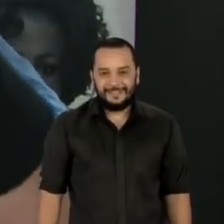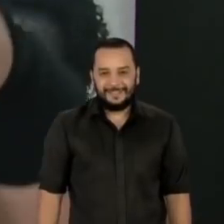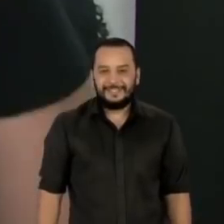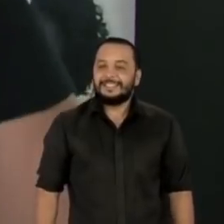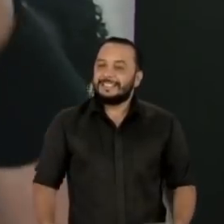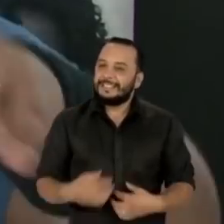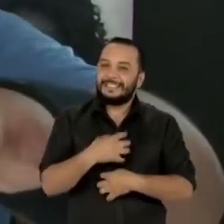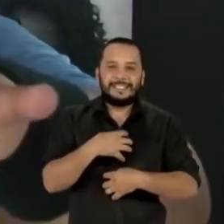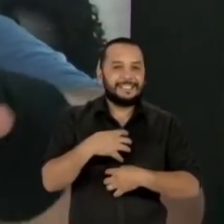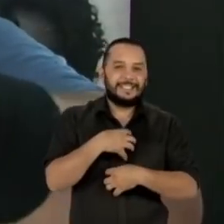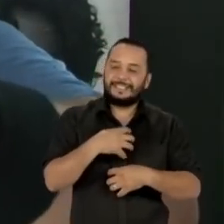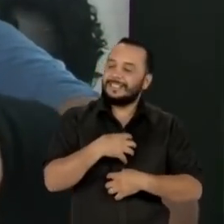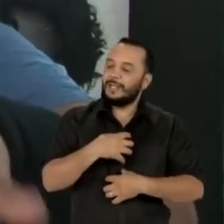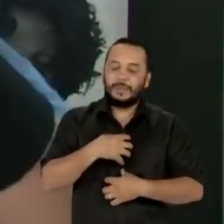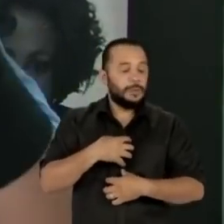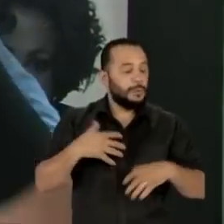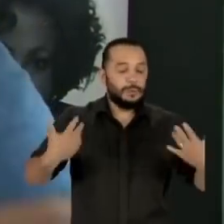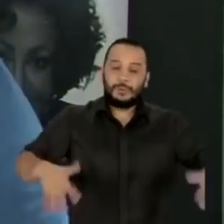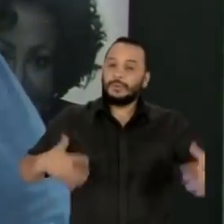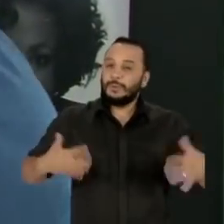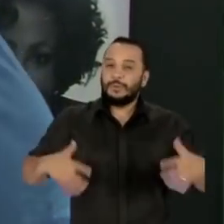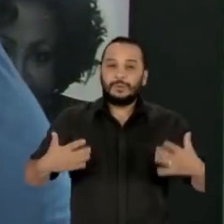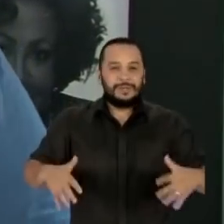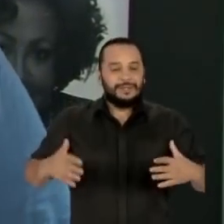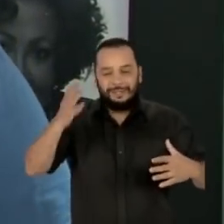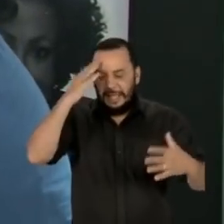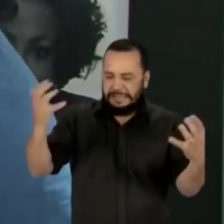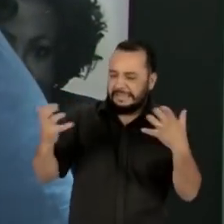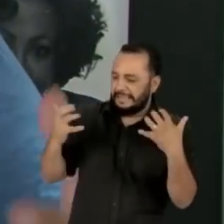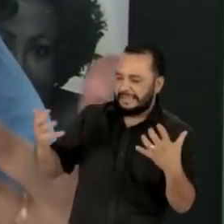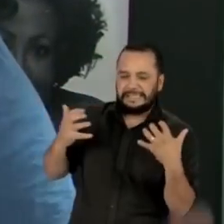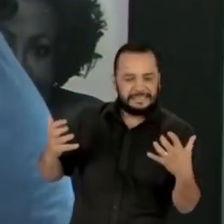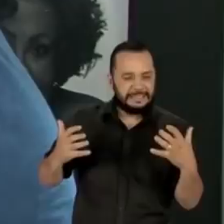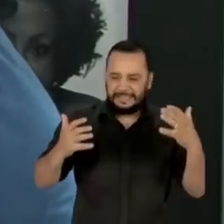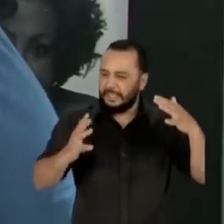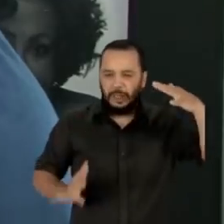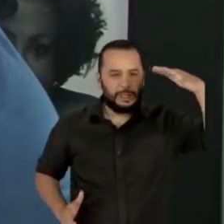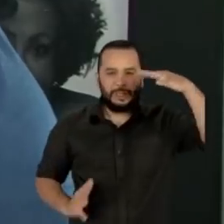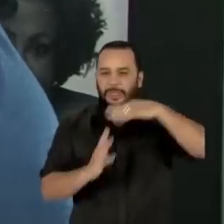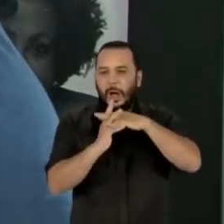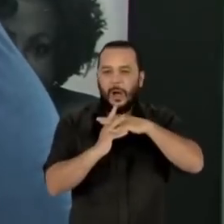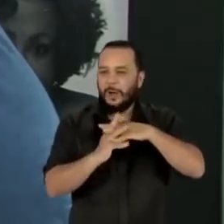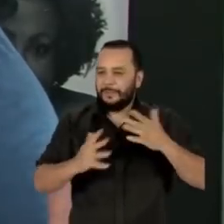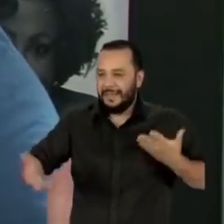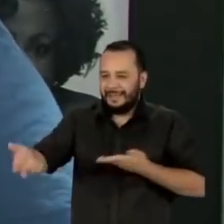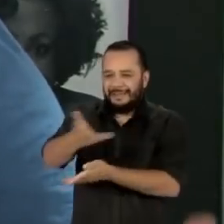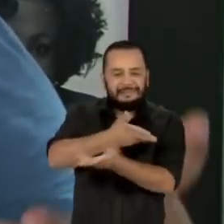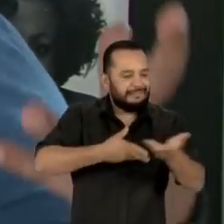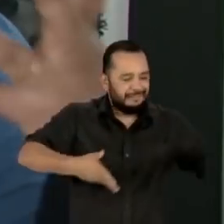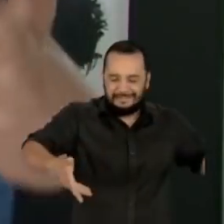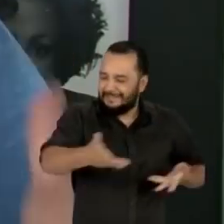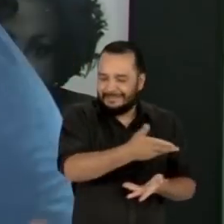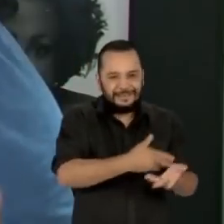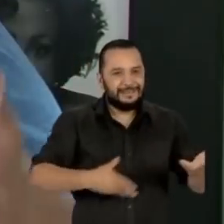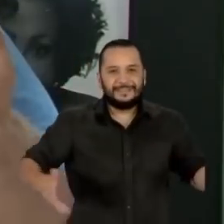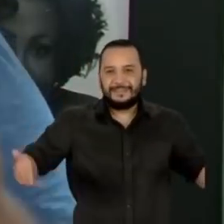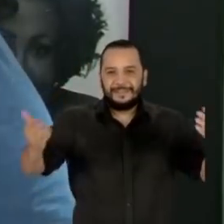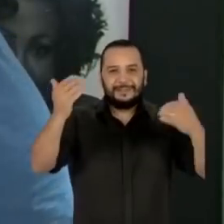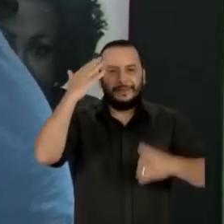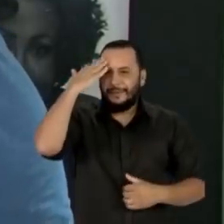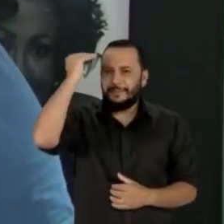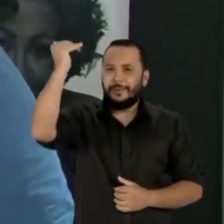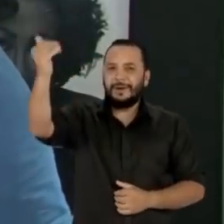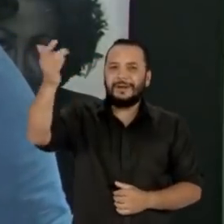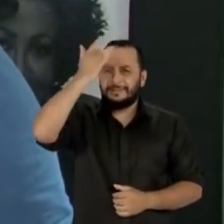é uma sensação gruvado a sensação energética alto astral o calor humano das pessoas essa repercussão